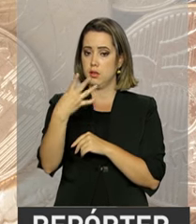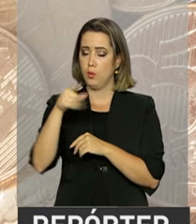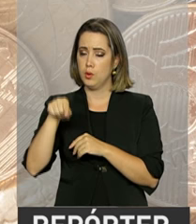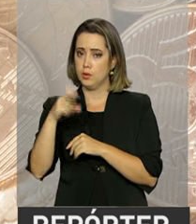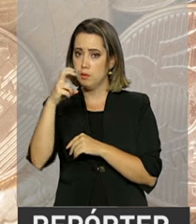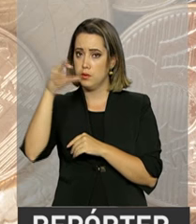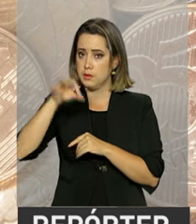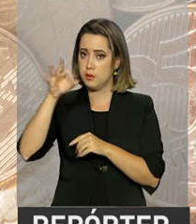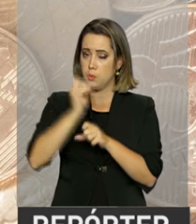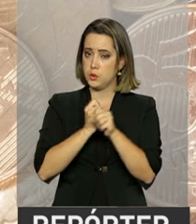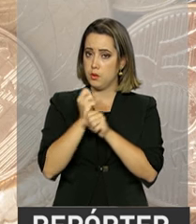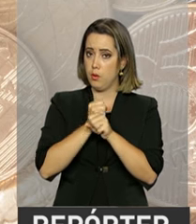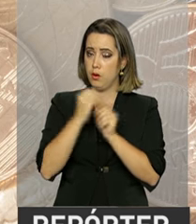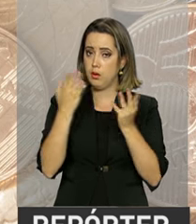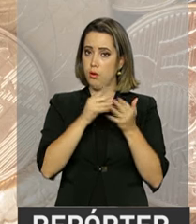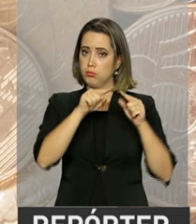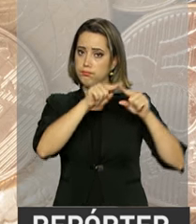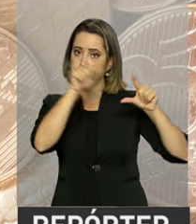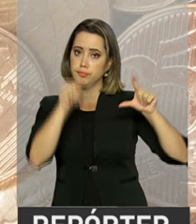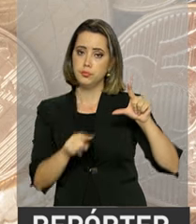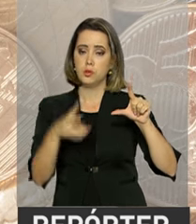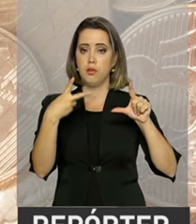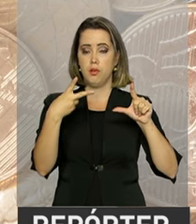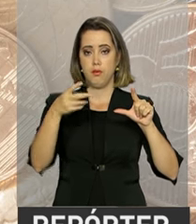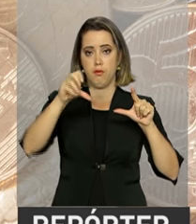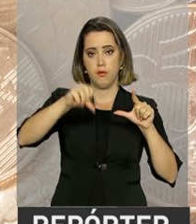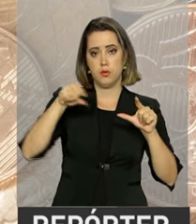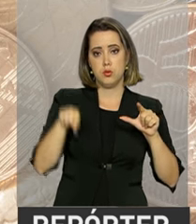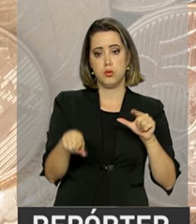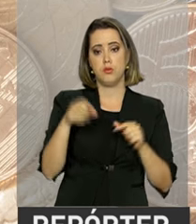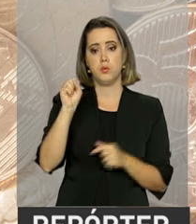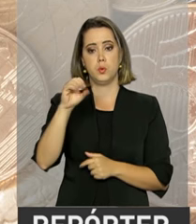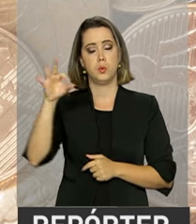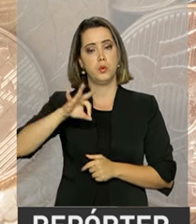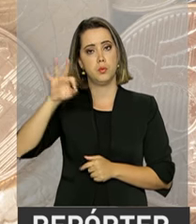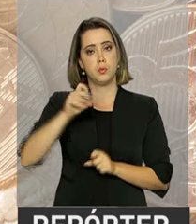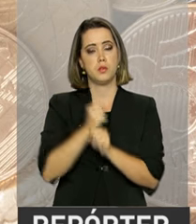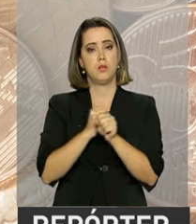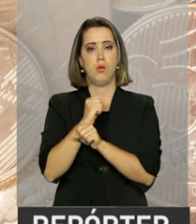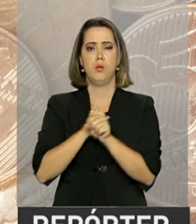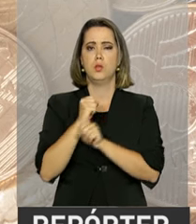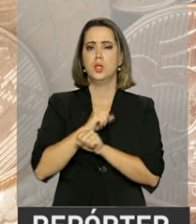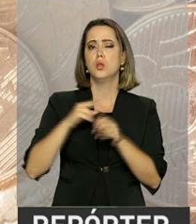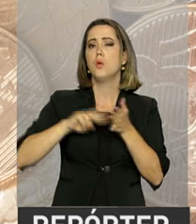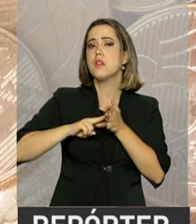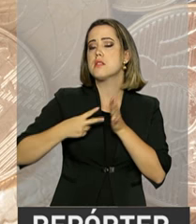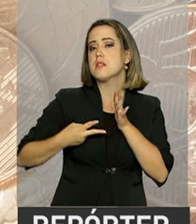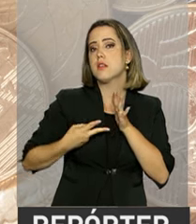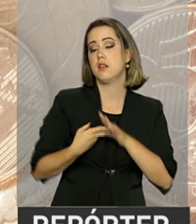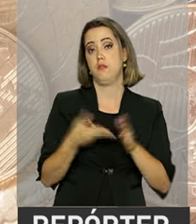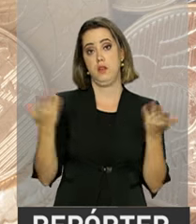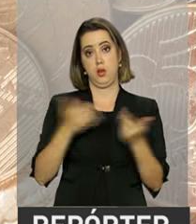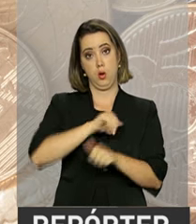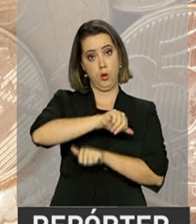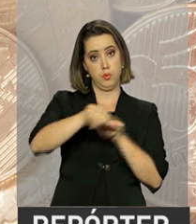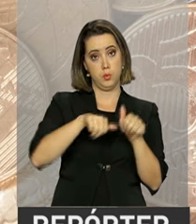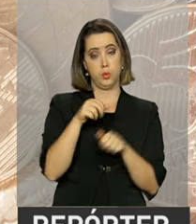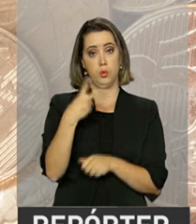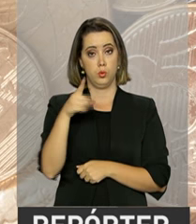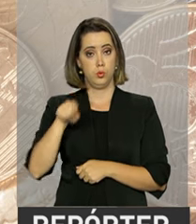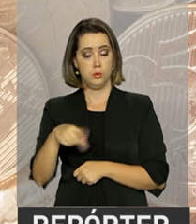cento ao ano para 29,8 por cento ao ano ao mês passou de dois e meio para